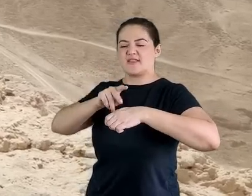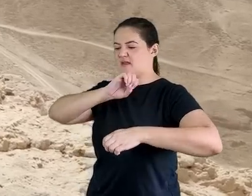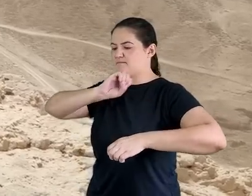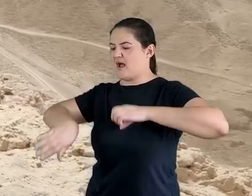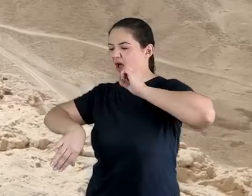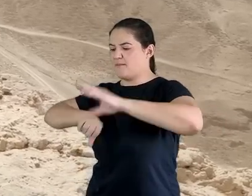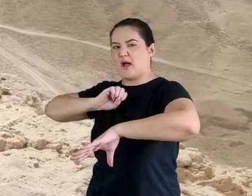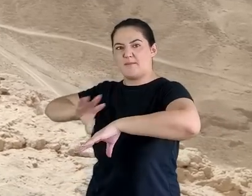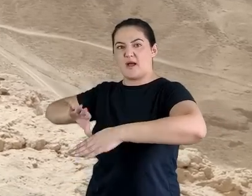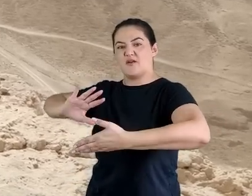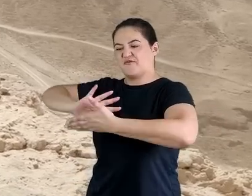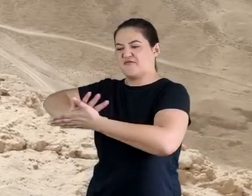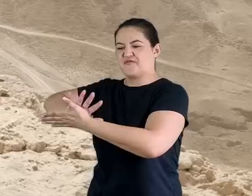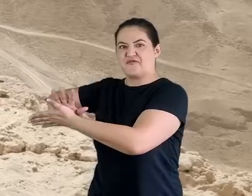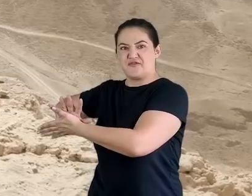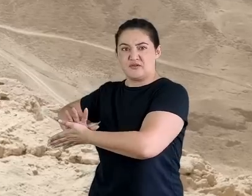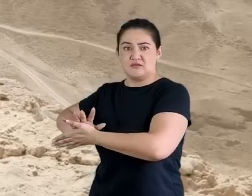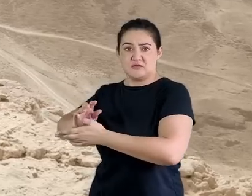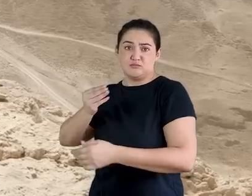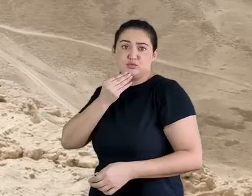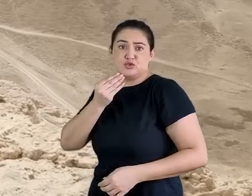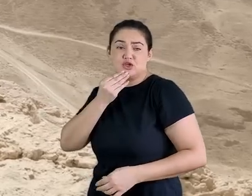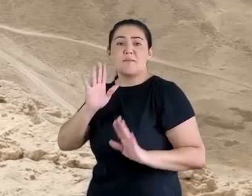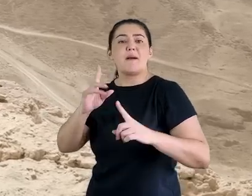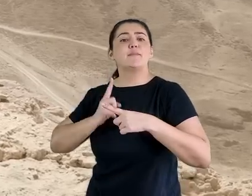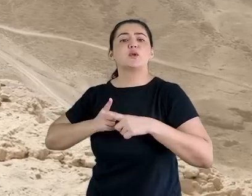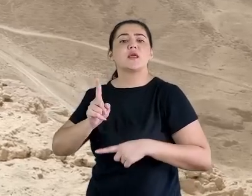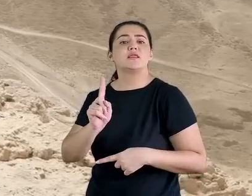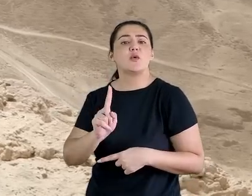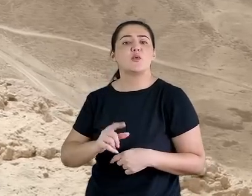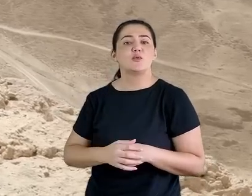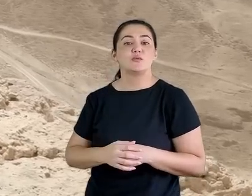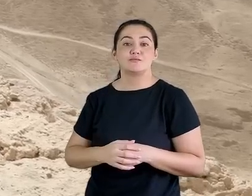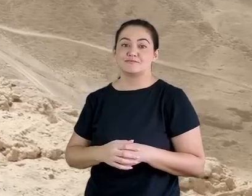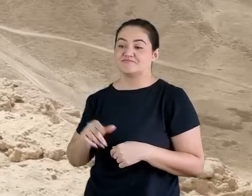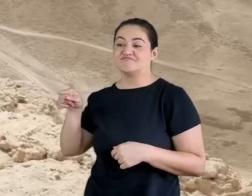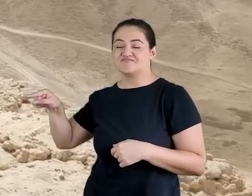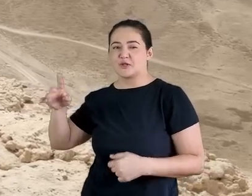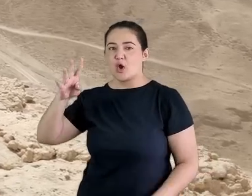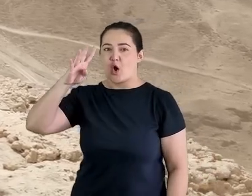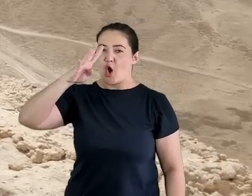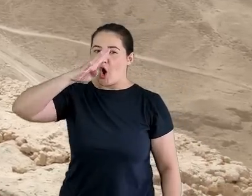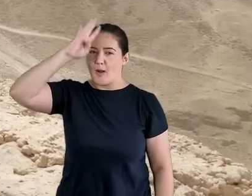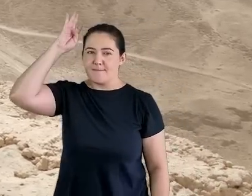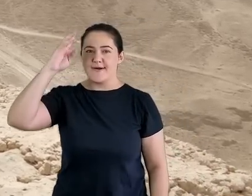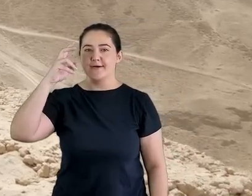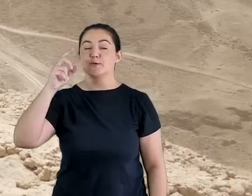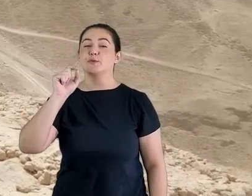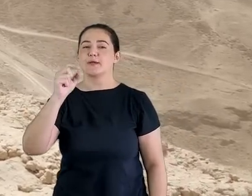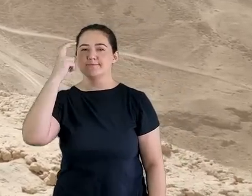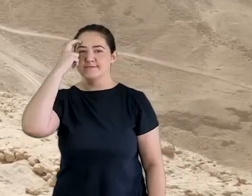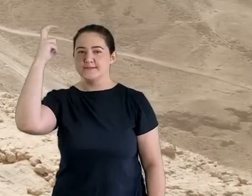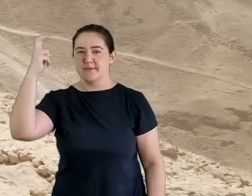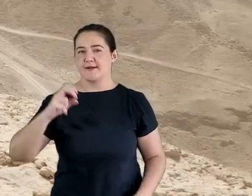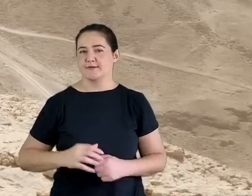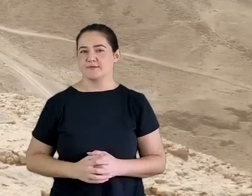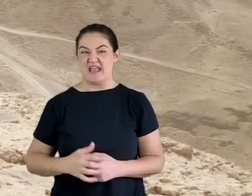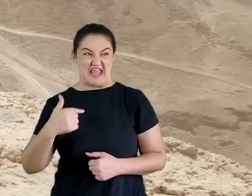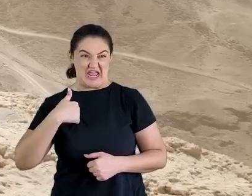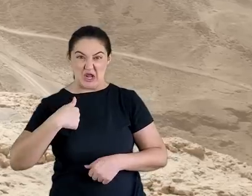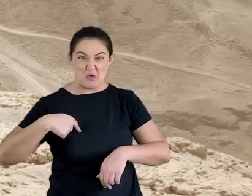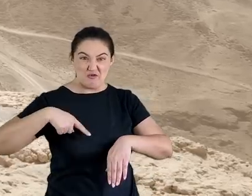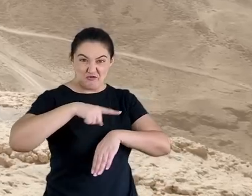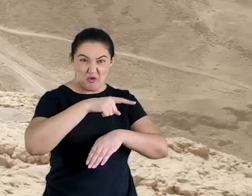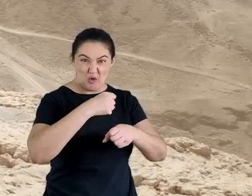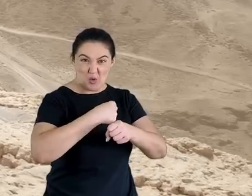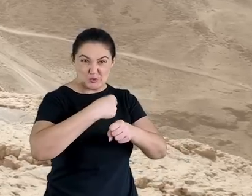Josefo, os romanos tiveram uma ideia cruel. Eles trouxeram judeus e colocaram esses judeus como escravos para construir